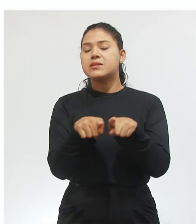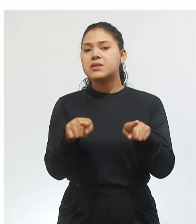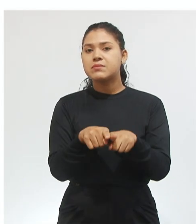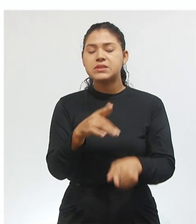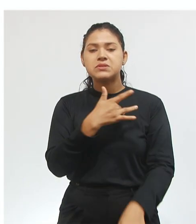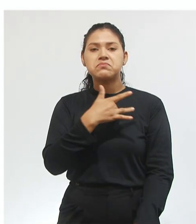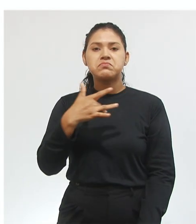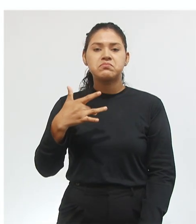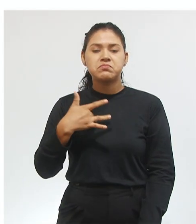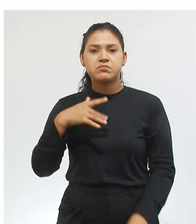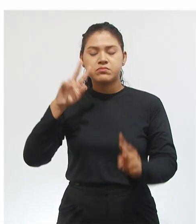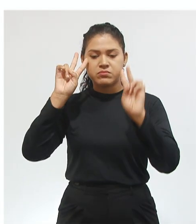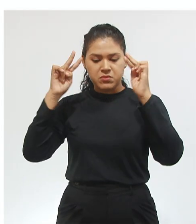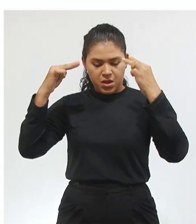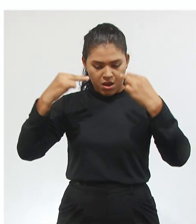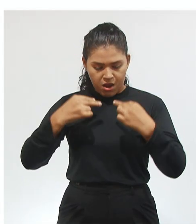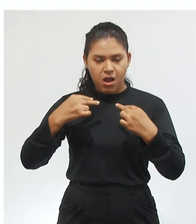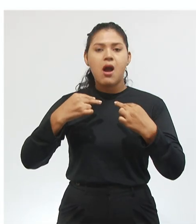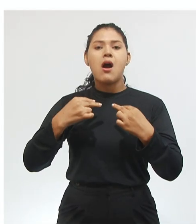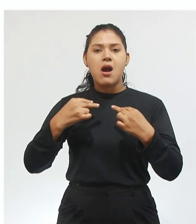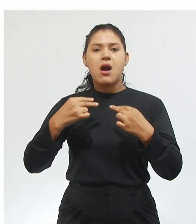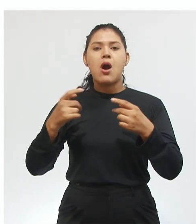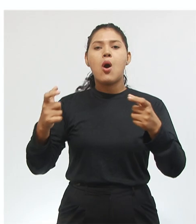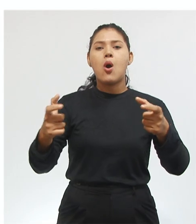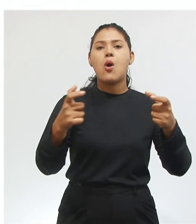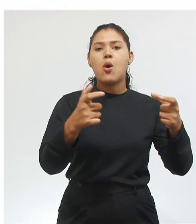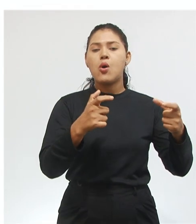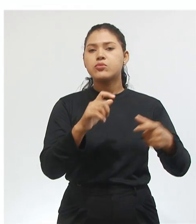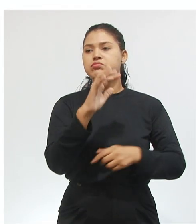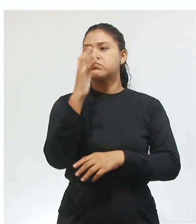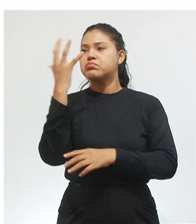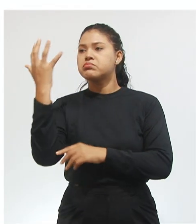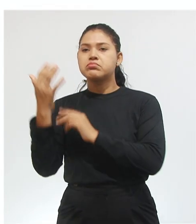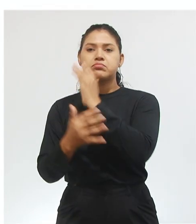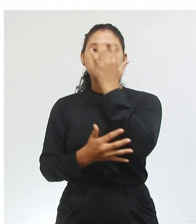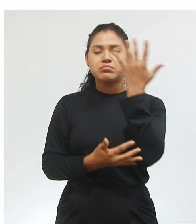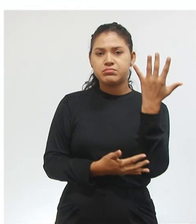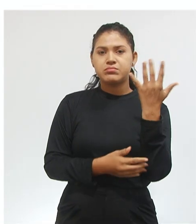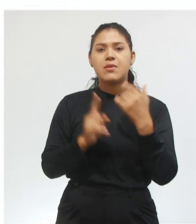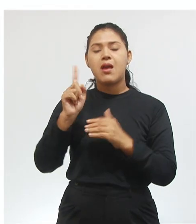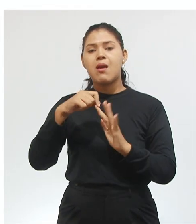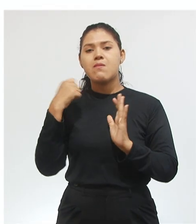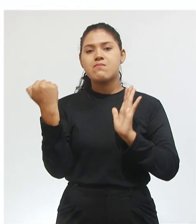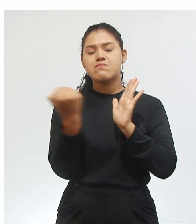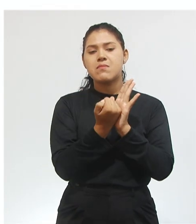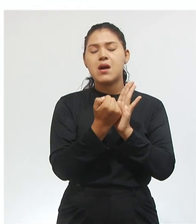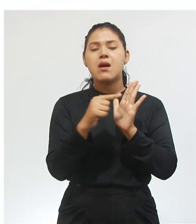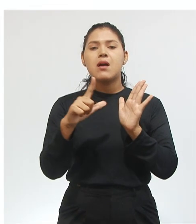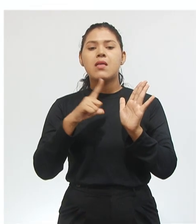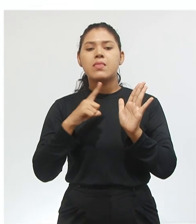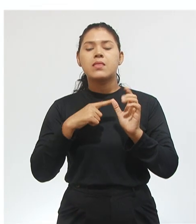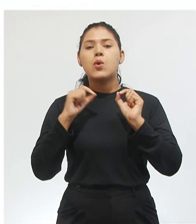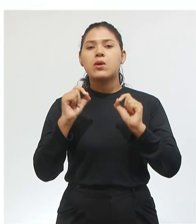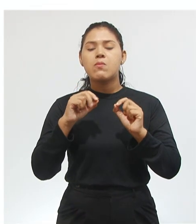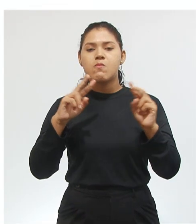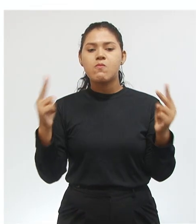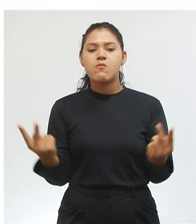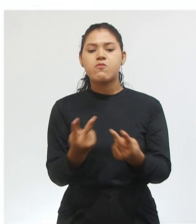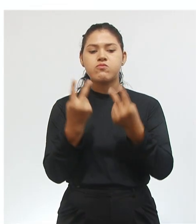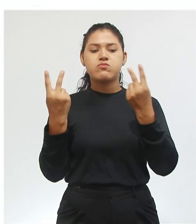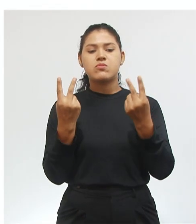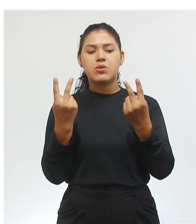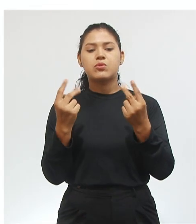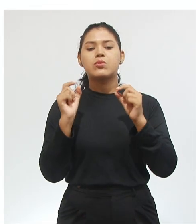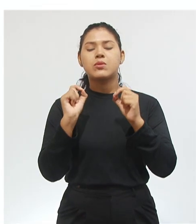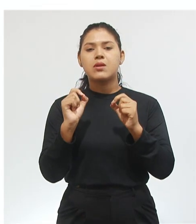bem-estar ali e do ambiental Então você percebe que é uma marca que traz consigo